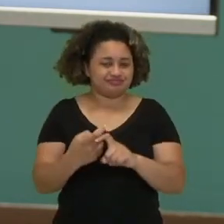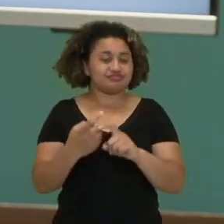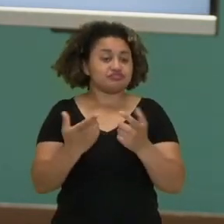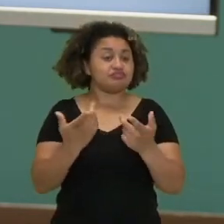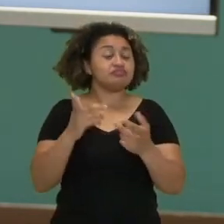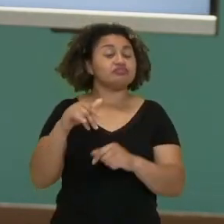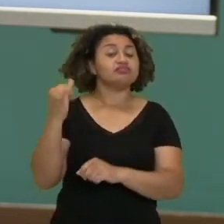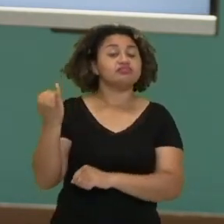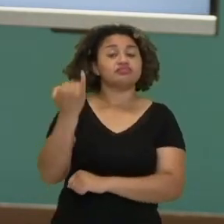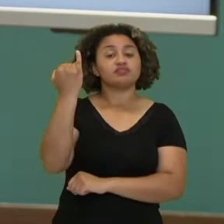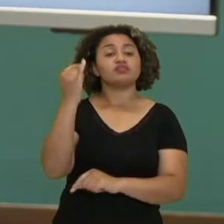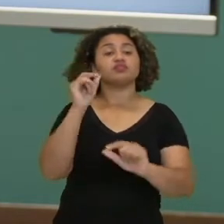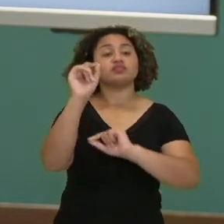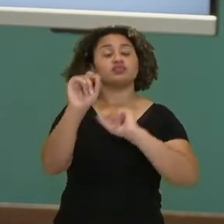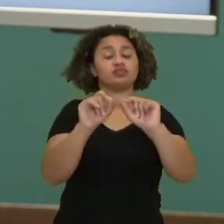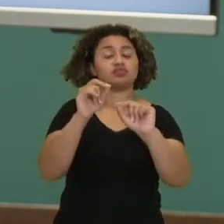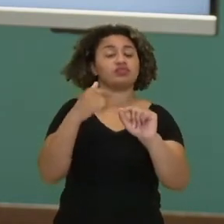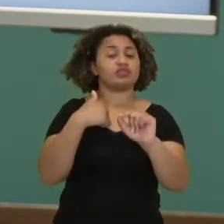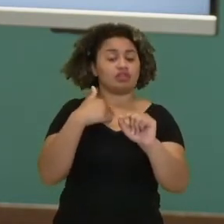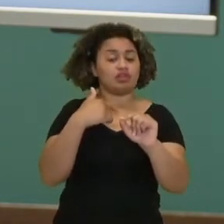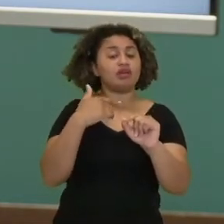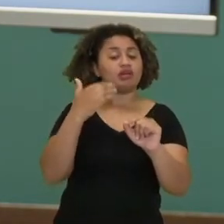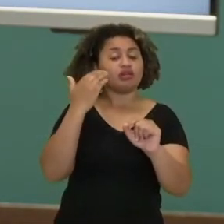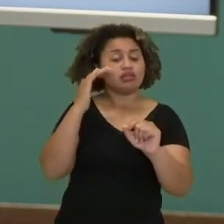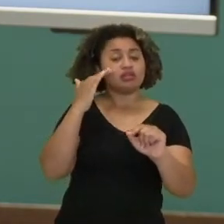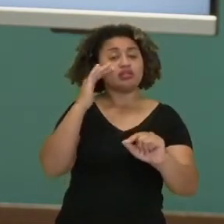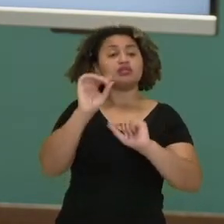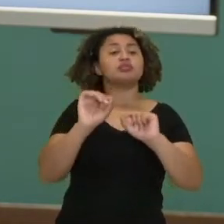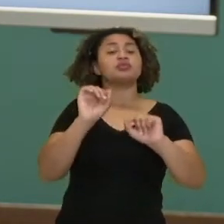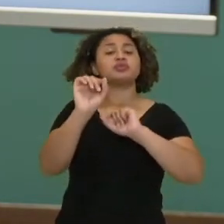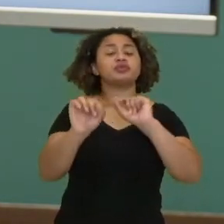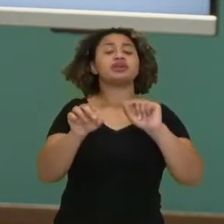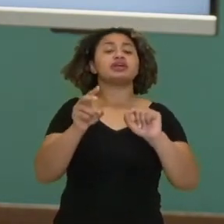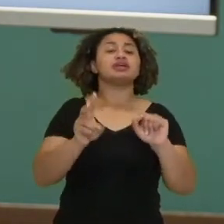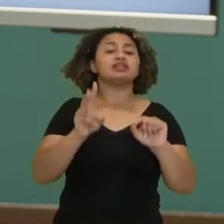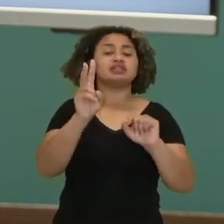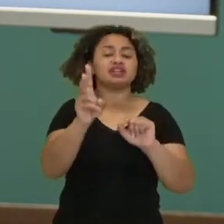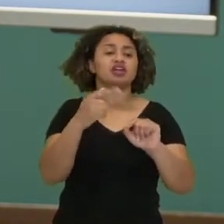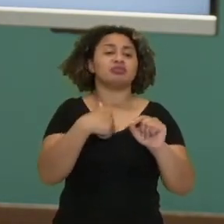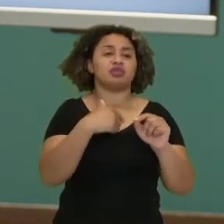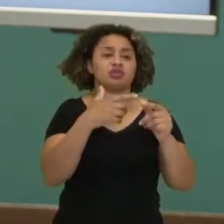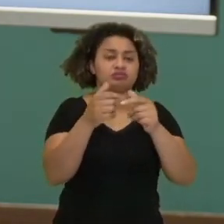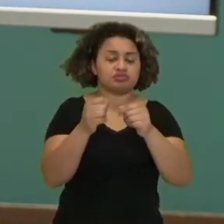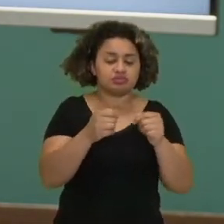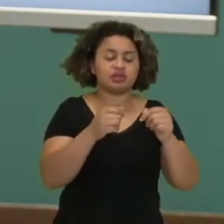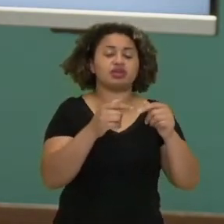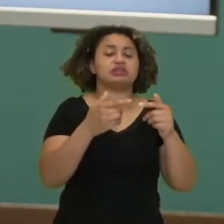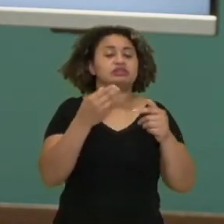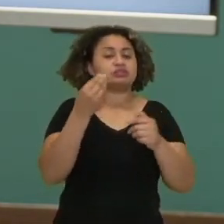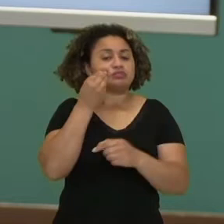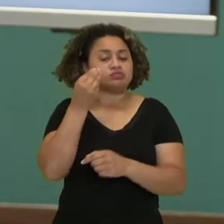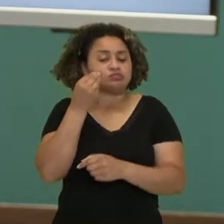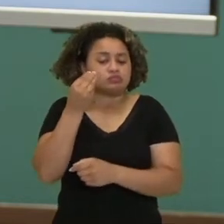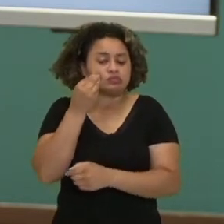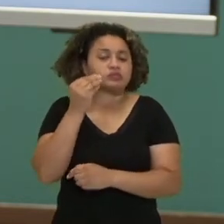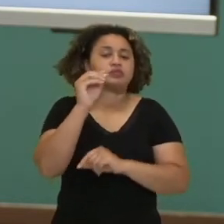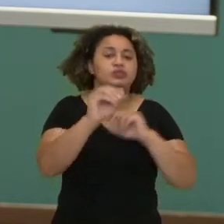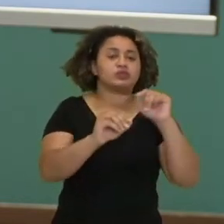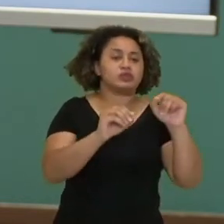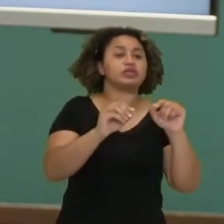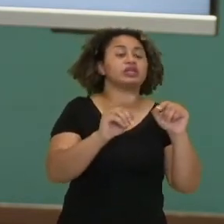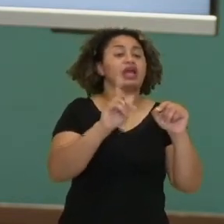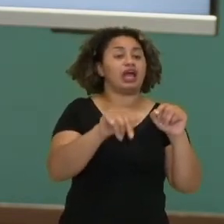é importante aqui considerarmos que todas as jogadas, todas as tentativas,